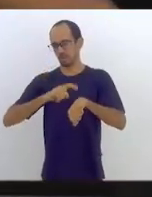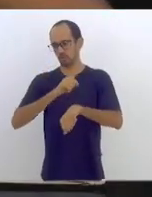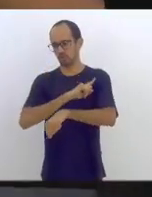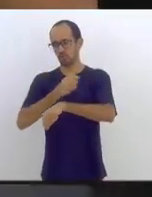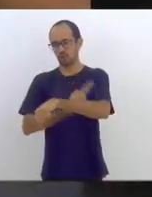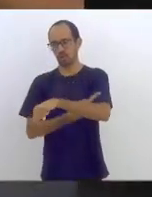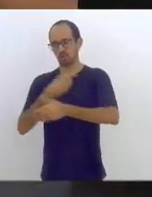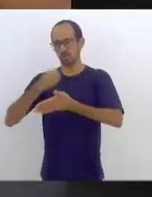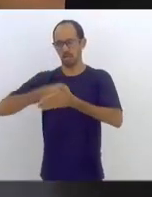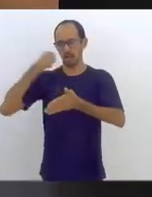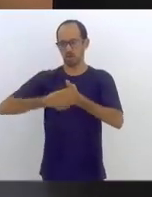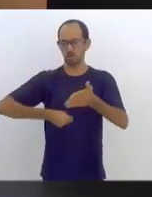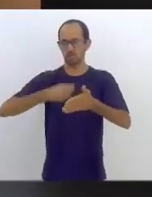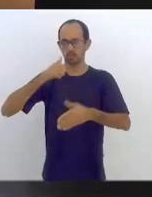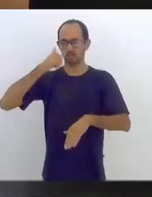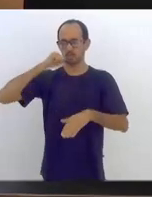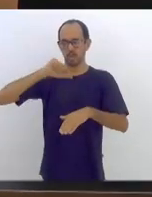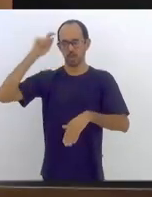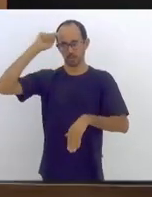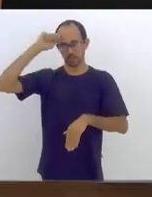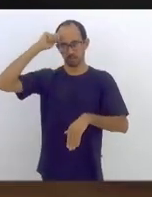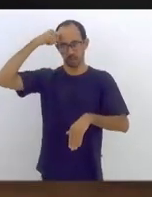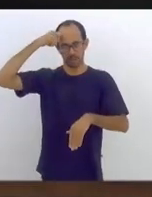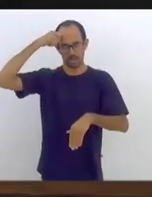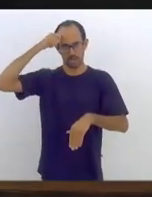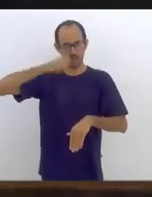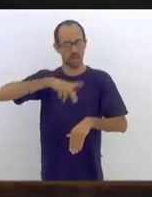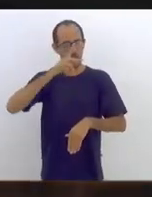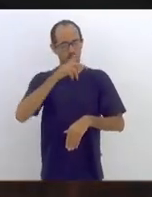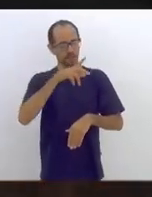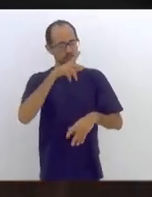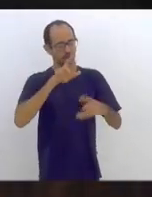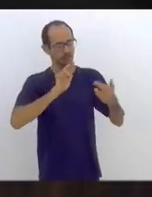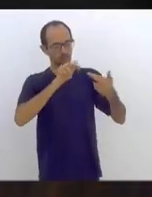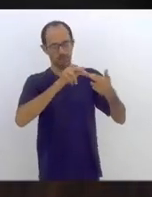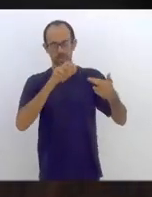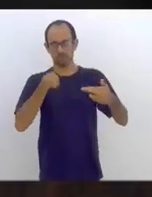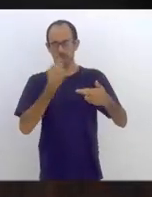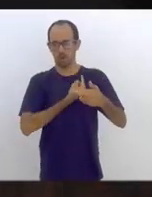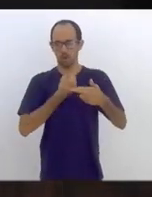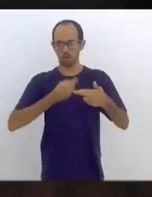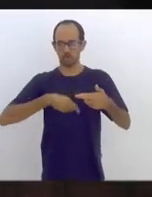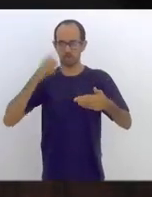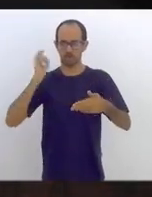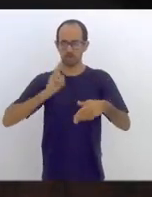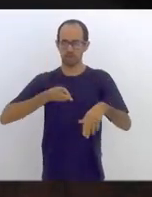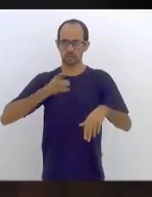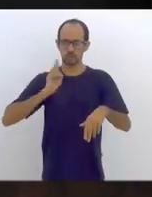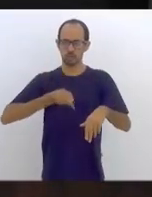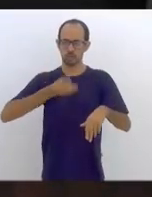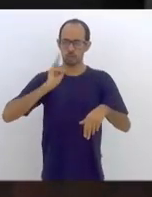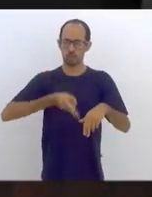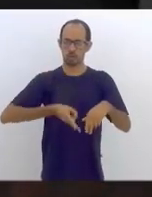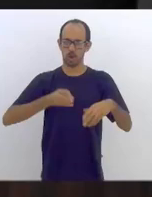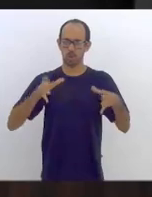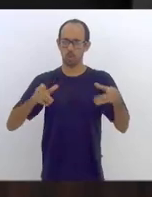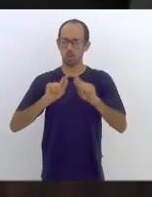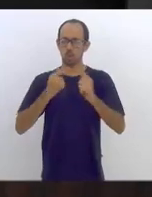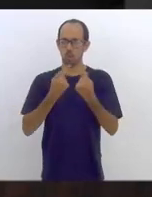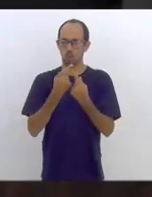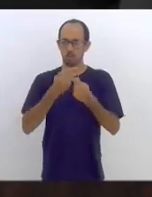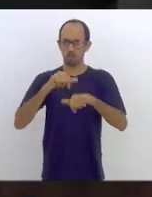nossa luta, de mulheres como Preta, que são referência para nós e que hoje estão lá no grupo de transição